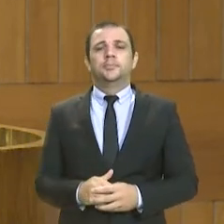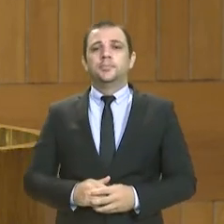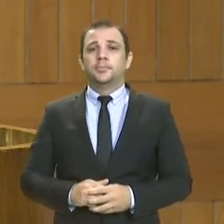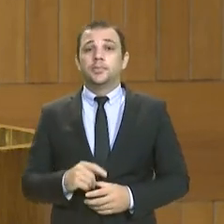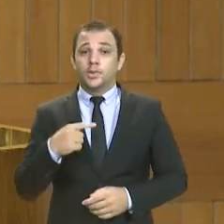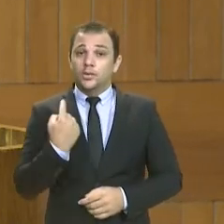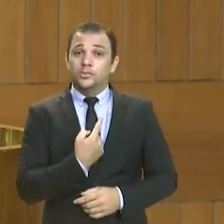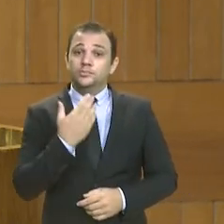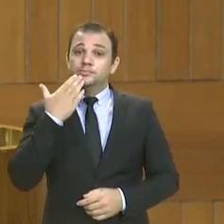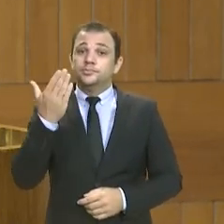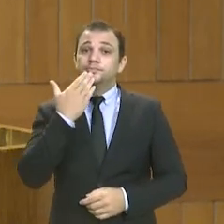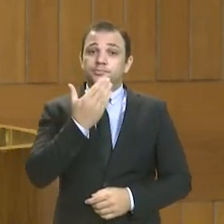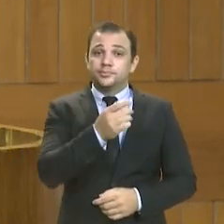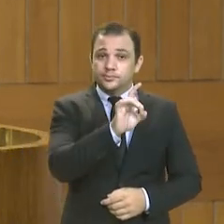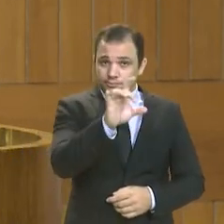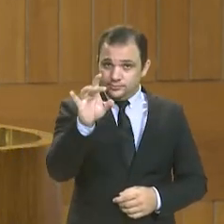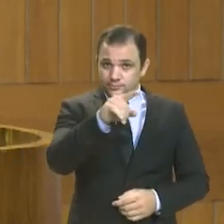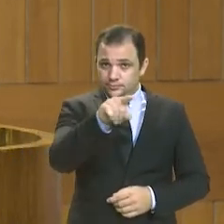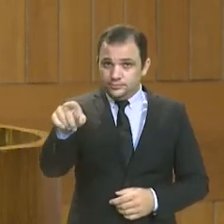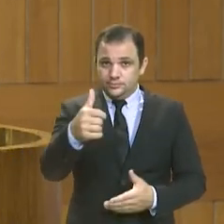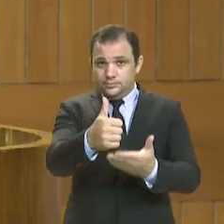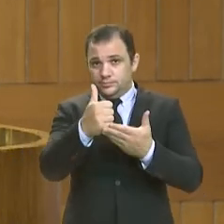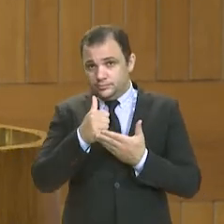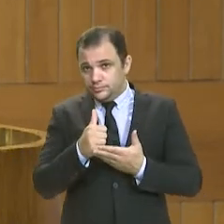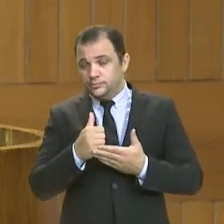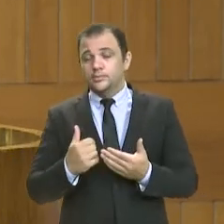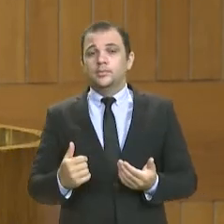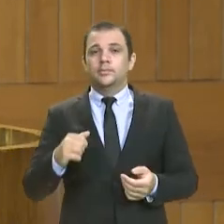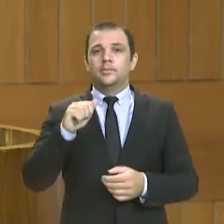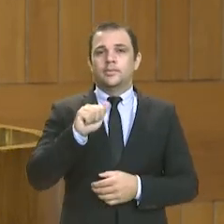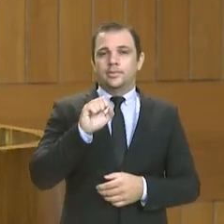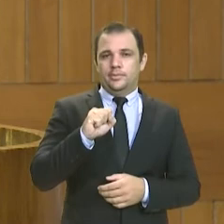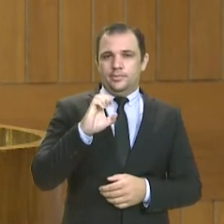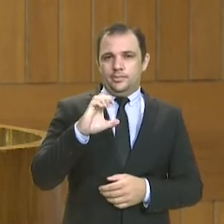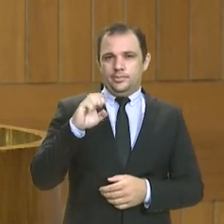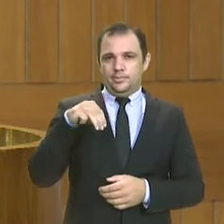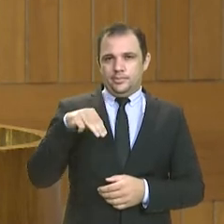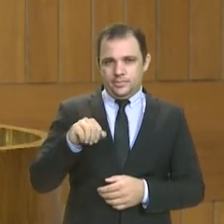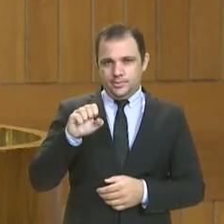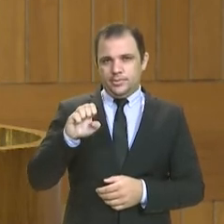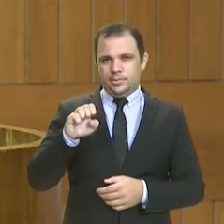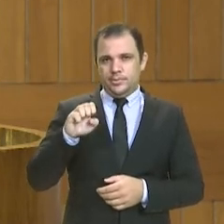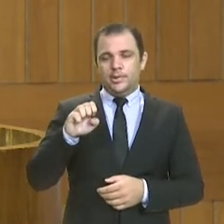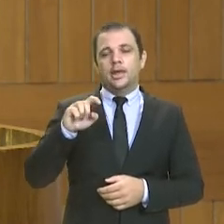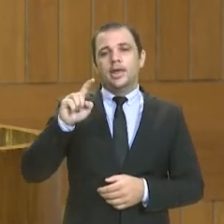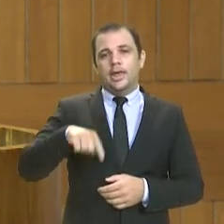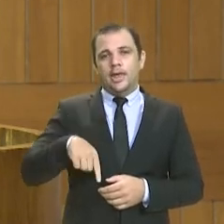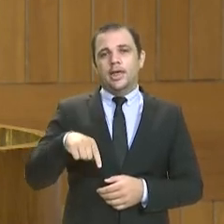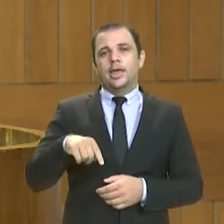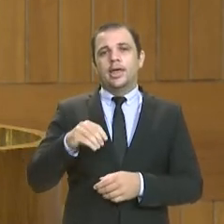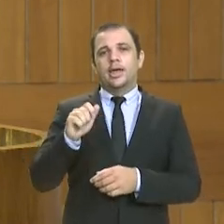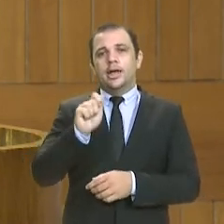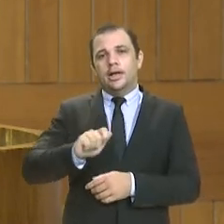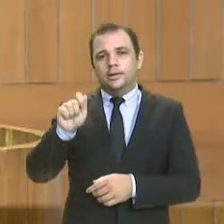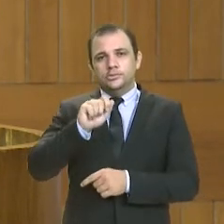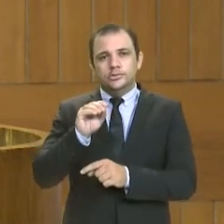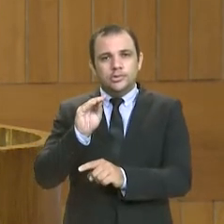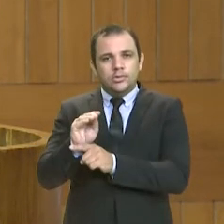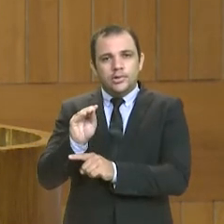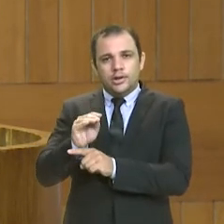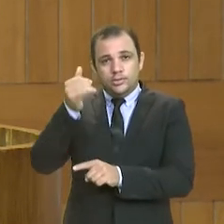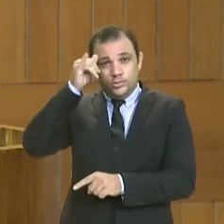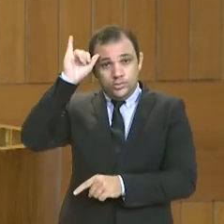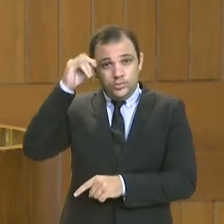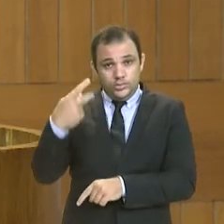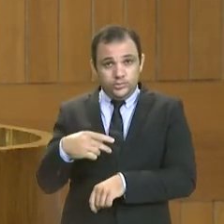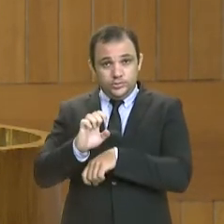de cada um de vocês. A ICEM, que é a Associação dos Criadores do Maranhão, está marcando uma agenda junto ao governo do estado do Maranhão